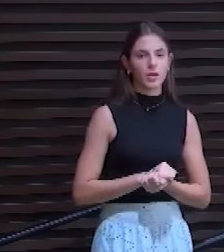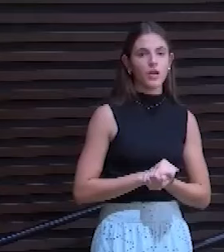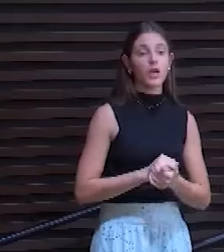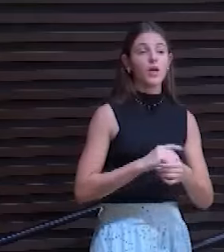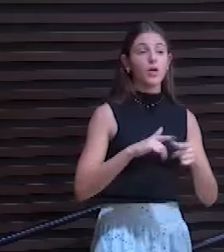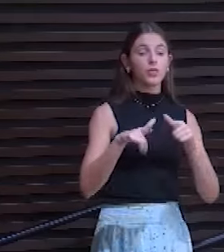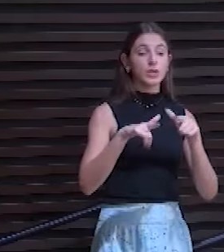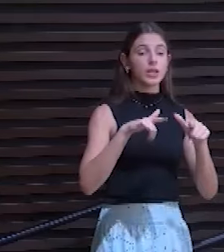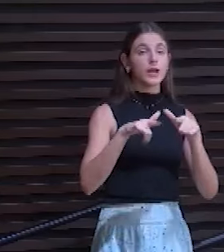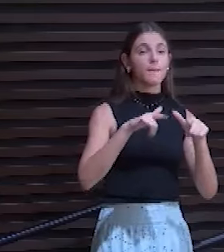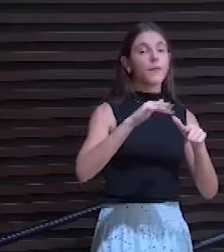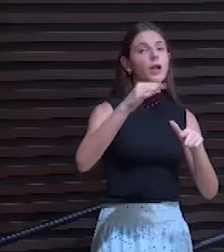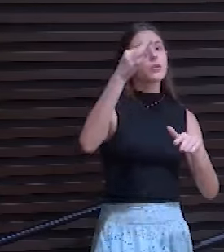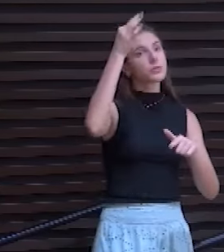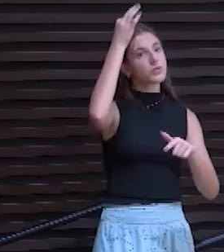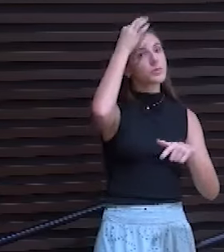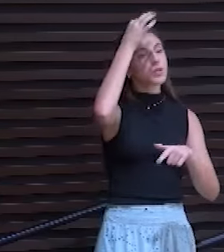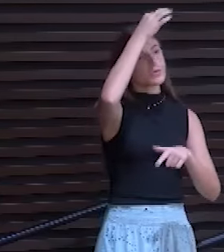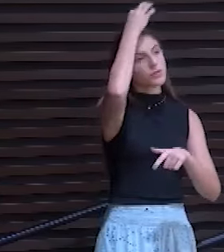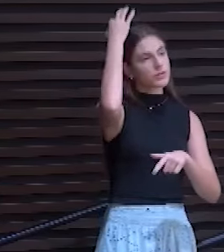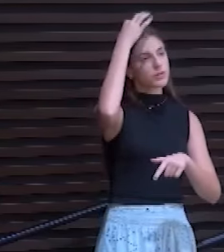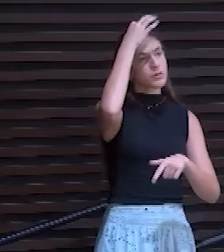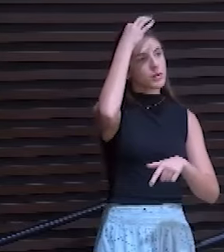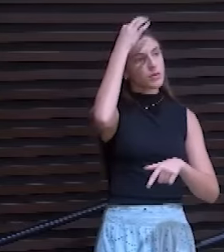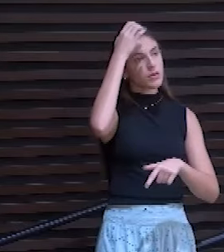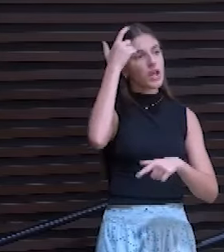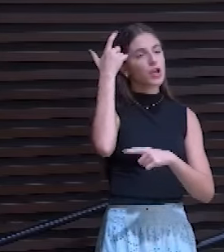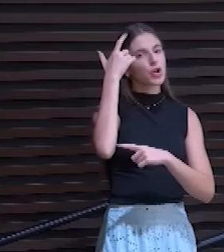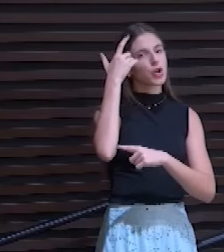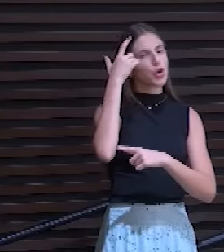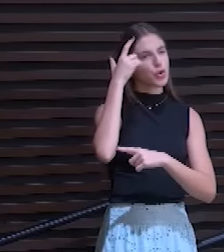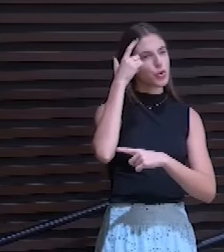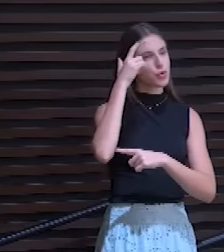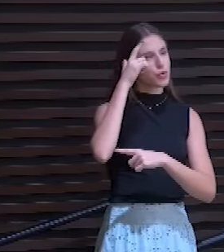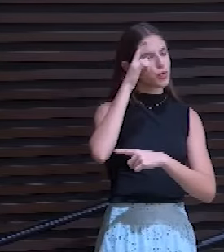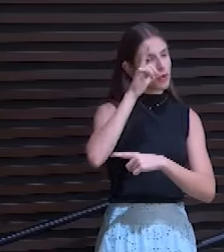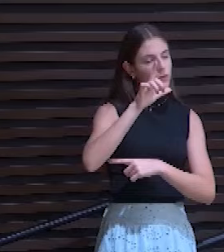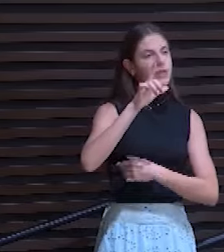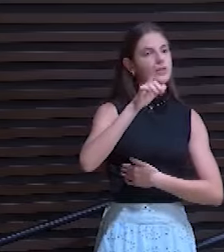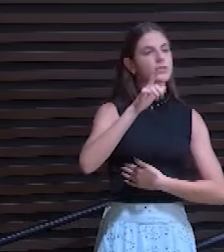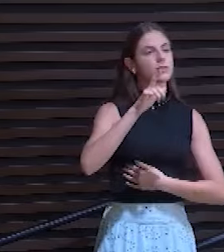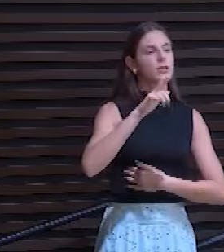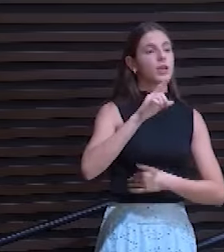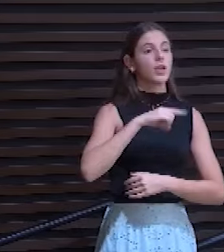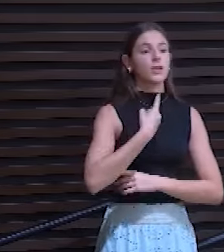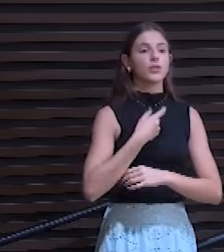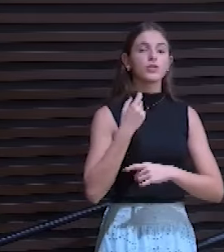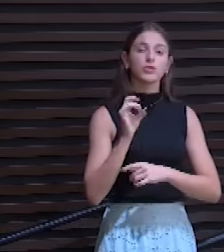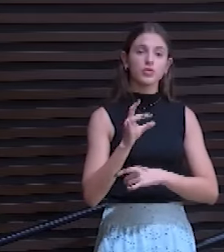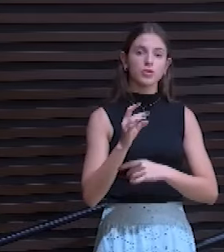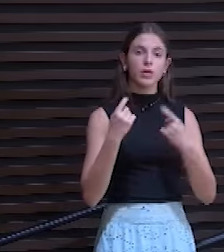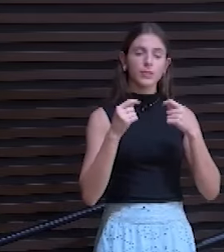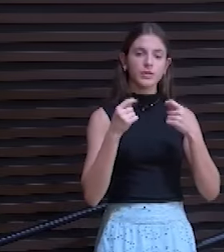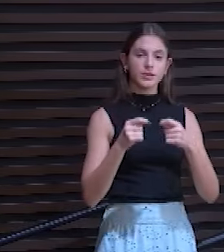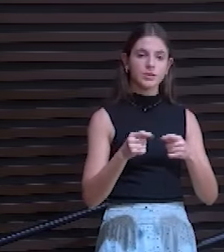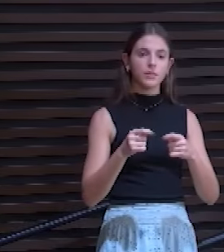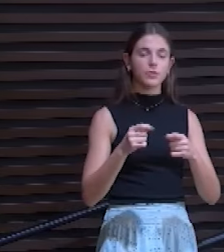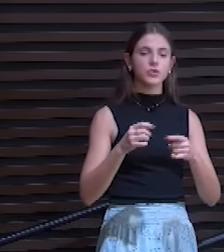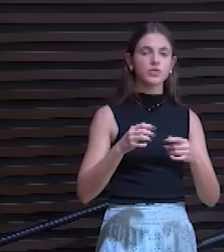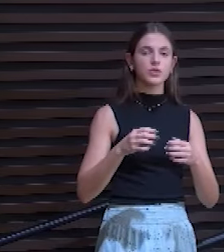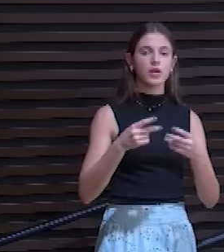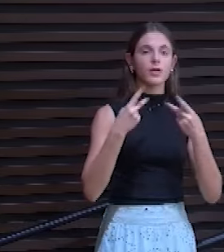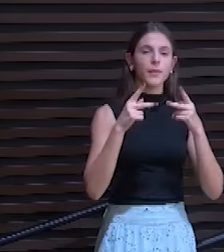Santo, a terceira pessoa da Trindade. O nosso trabalho é inculcar, o nosso trabalho é pregar a palavra, e deixa que no tempo